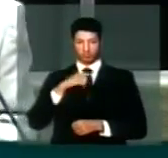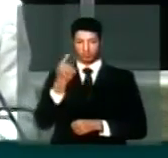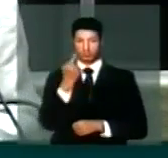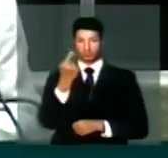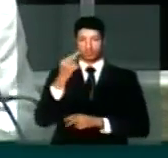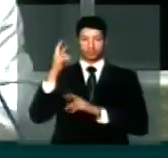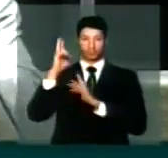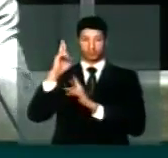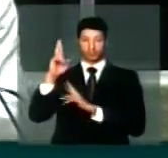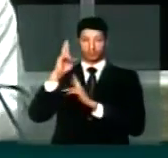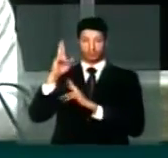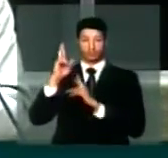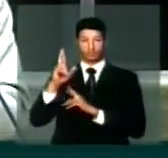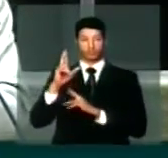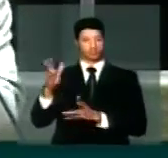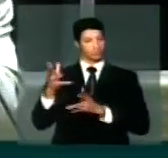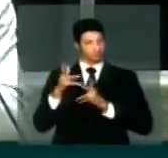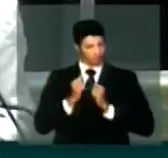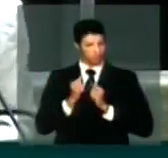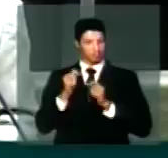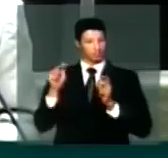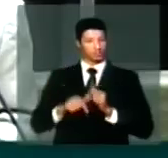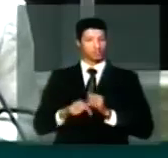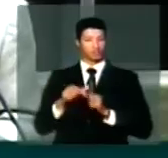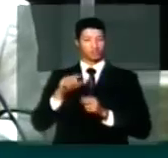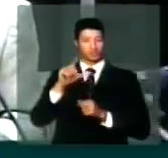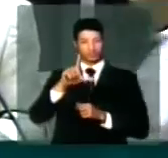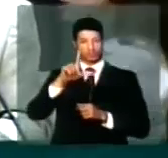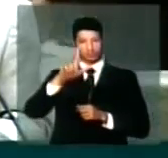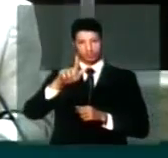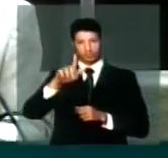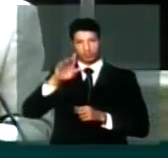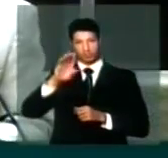um representante assumido